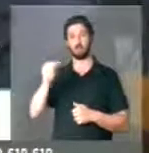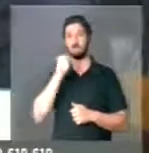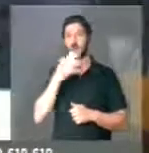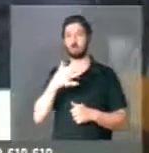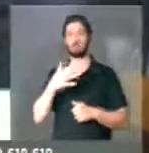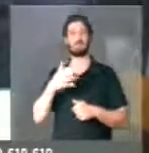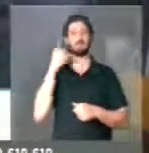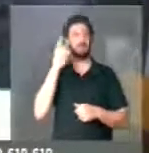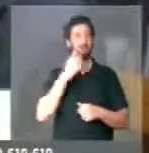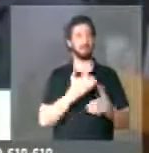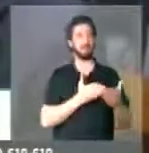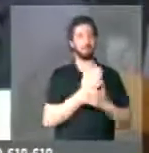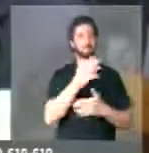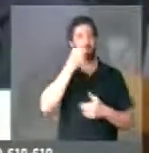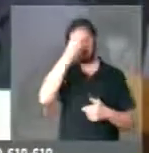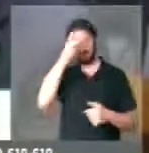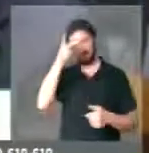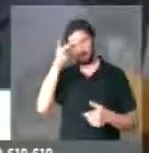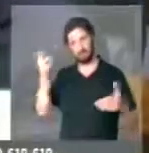que foram